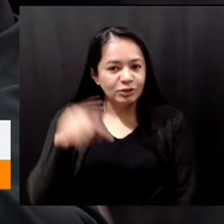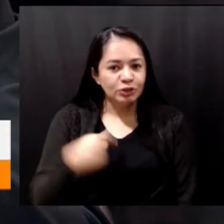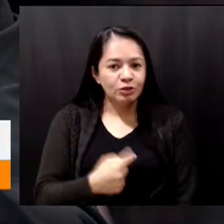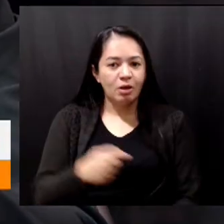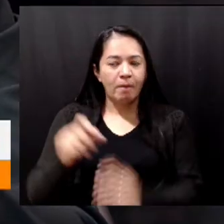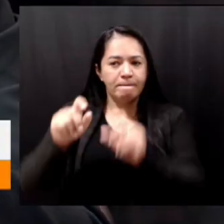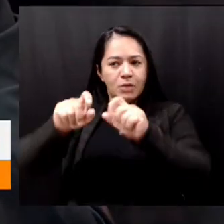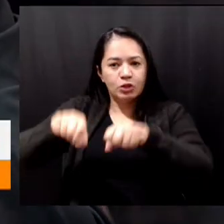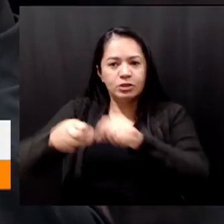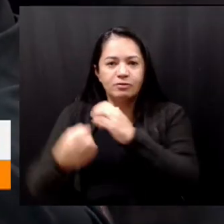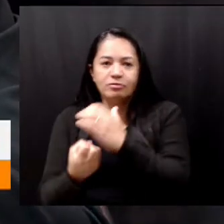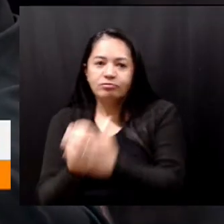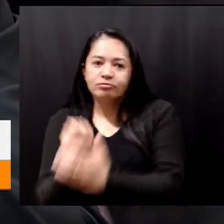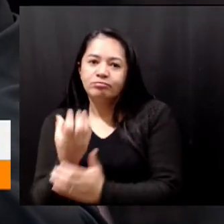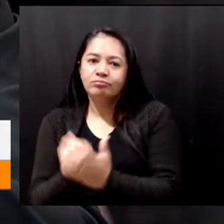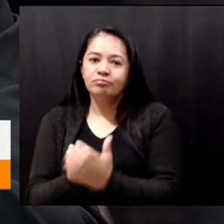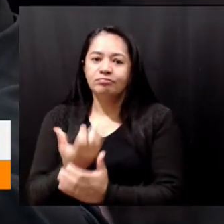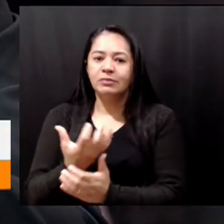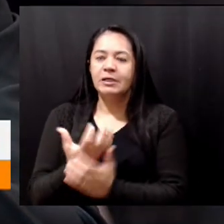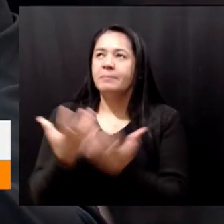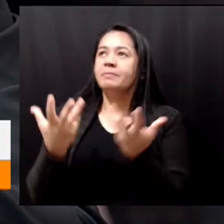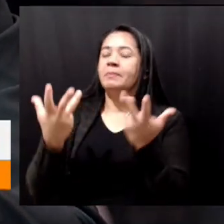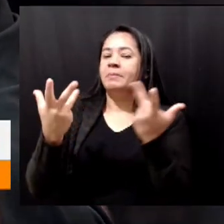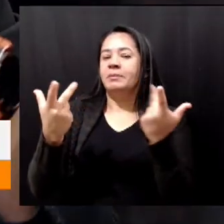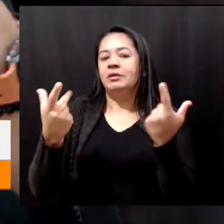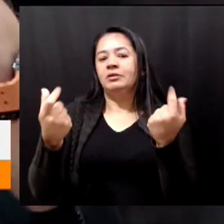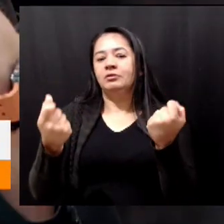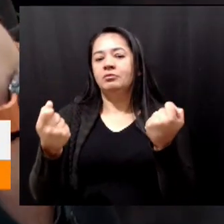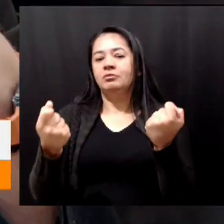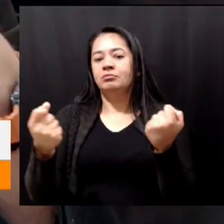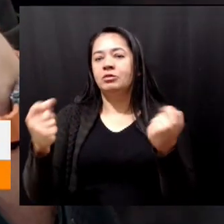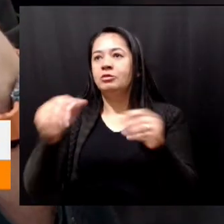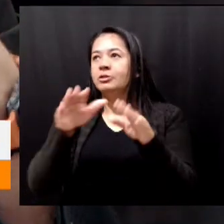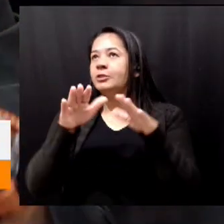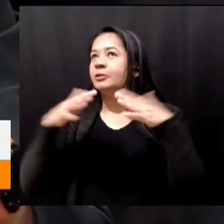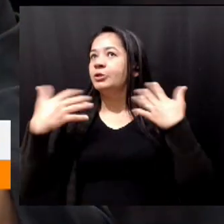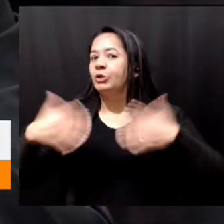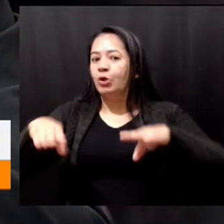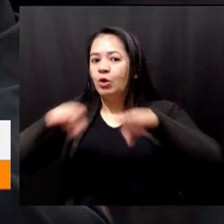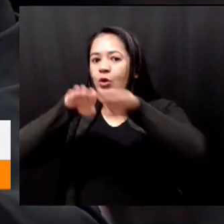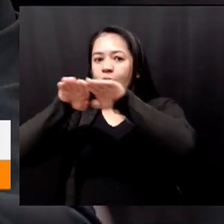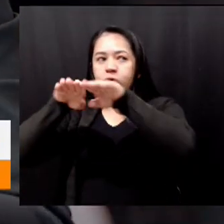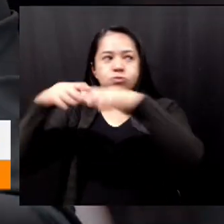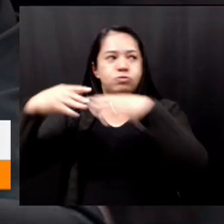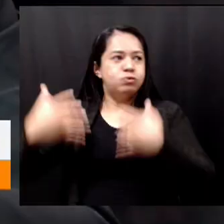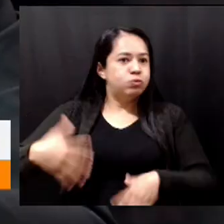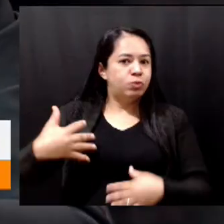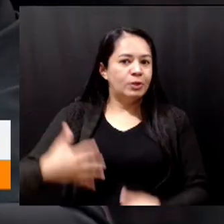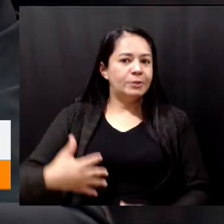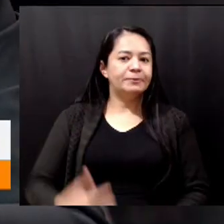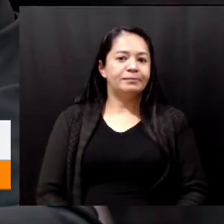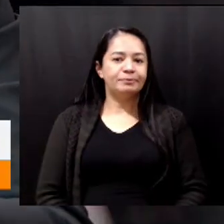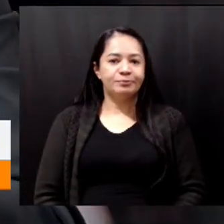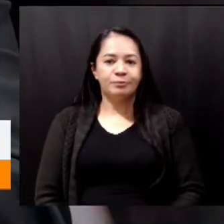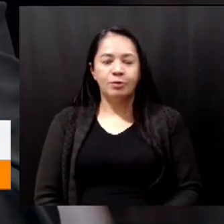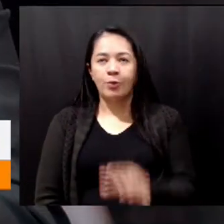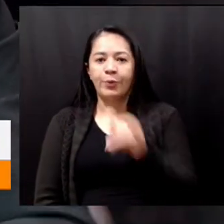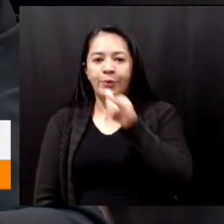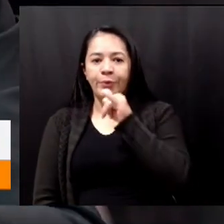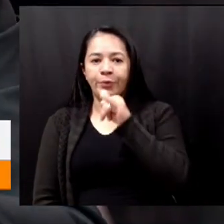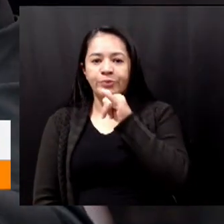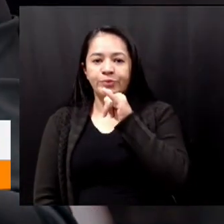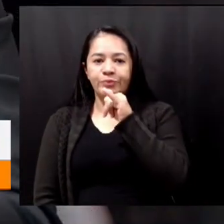coisas incríveis em um nível absurdo mesmo. Por exemplo, em termos de valor na